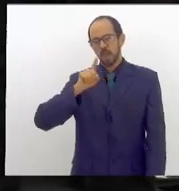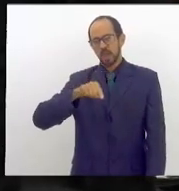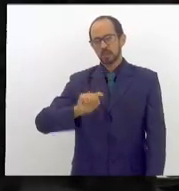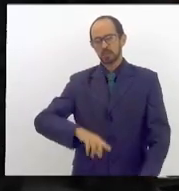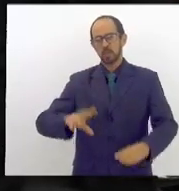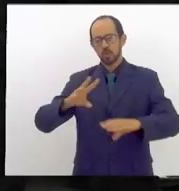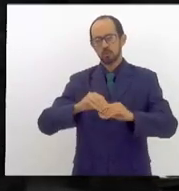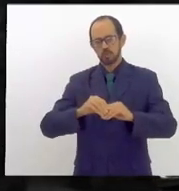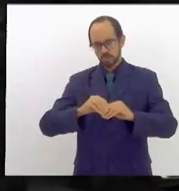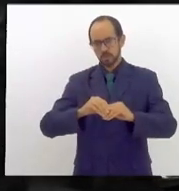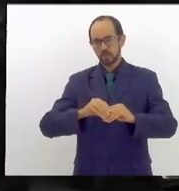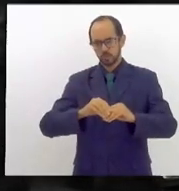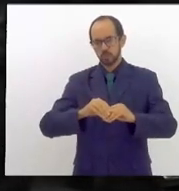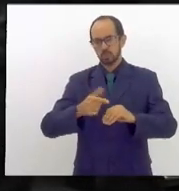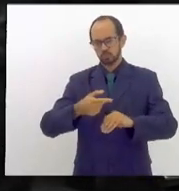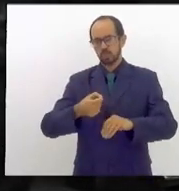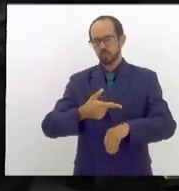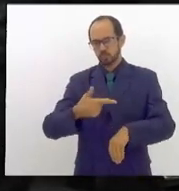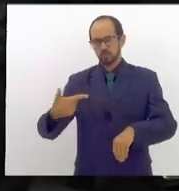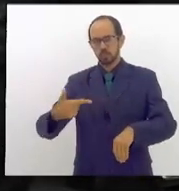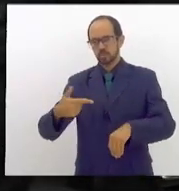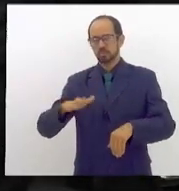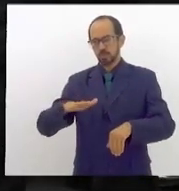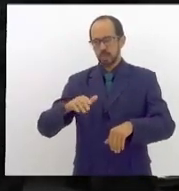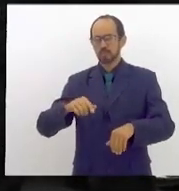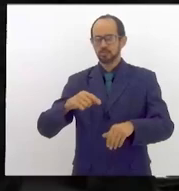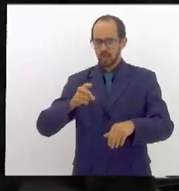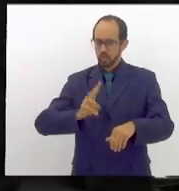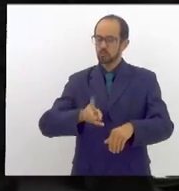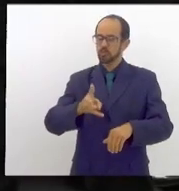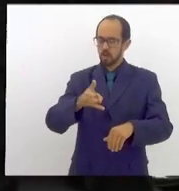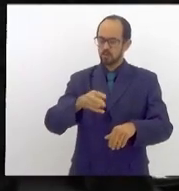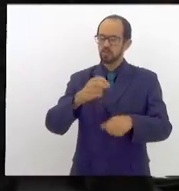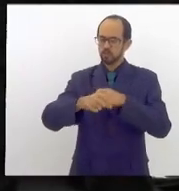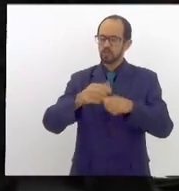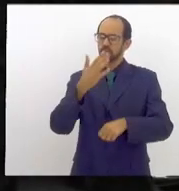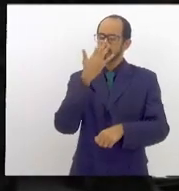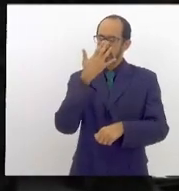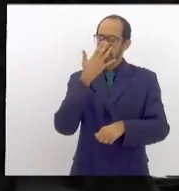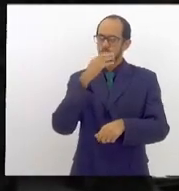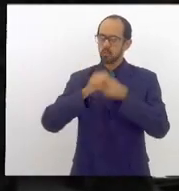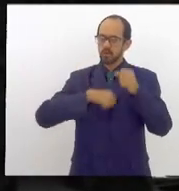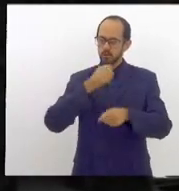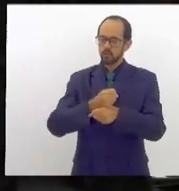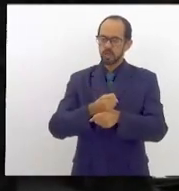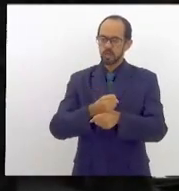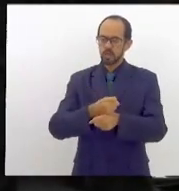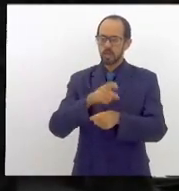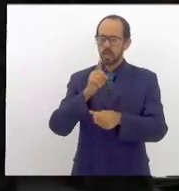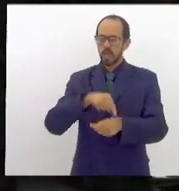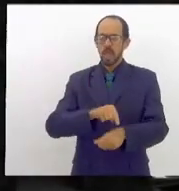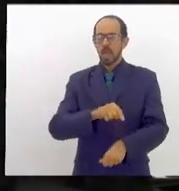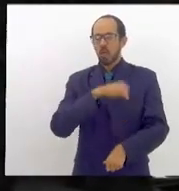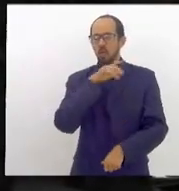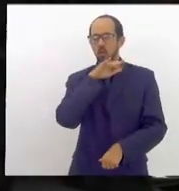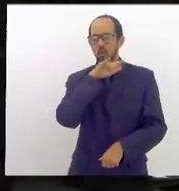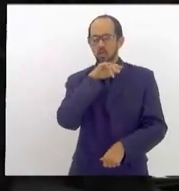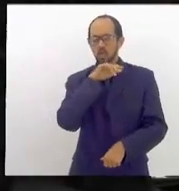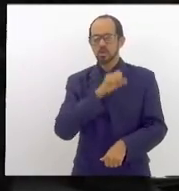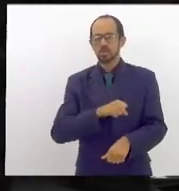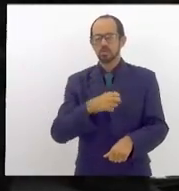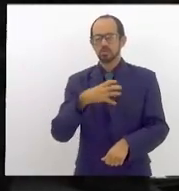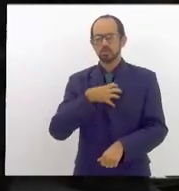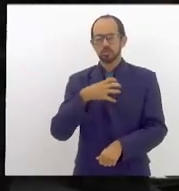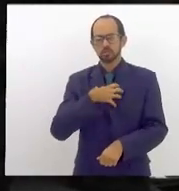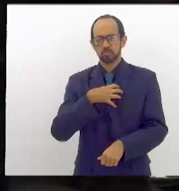mas o acordo será mantido em fevereiro do ano que vem isso não foi dito então fica um mau sinal ficou mal Presságio eu quero deixar isso claro